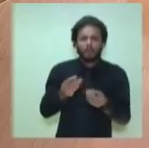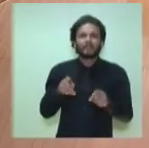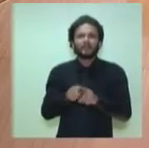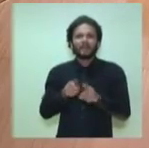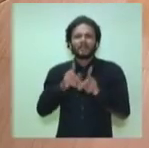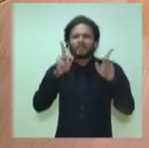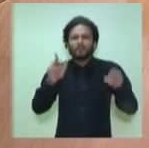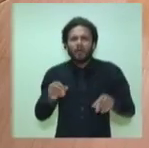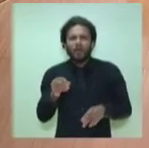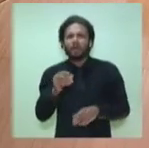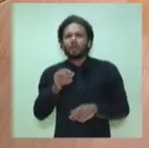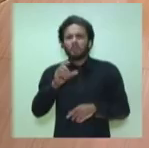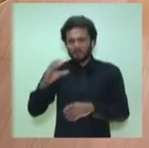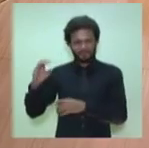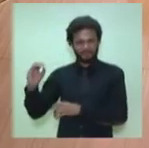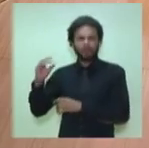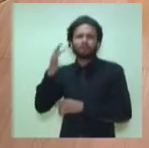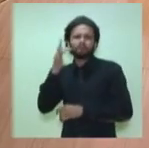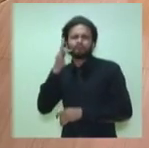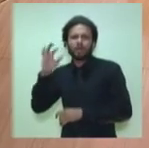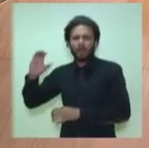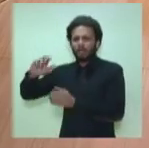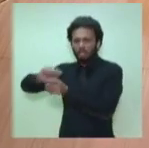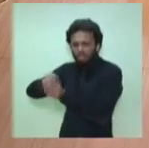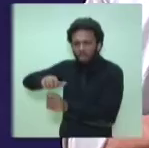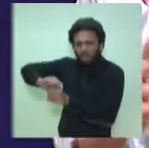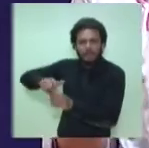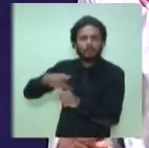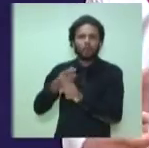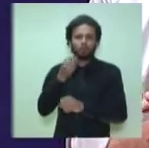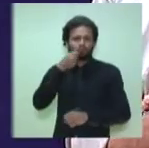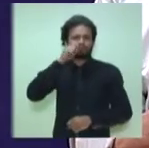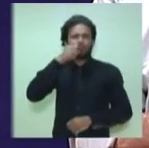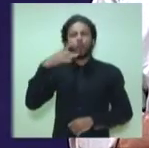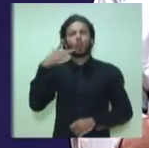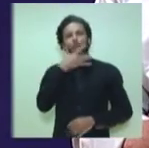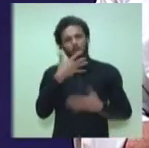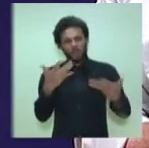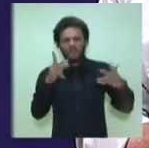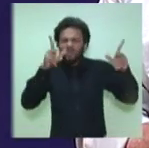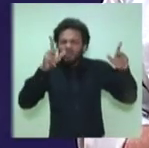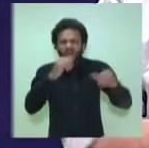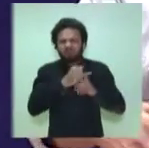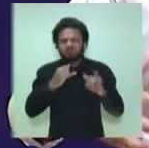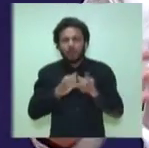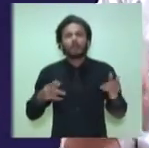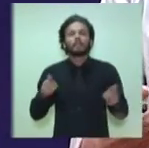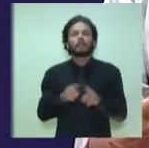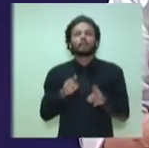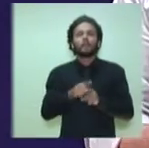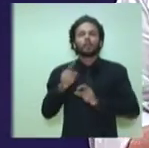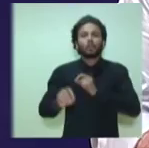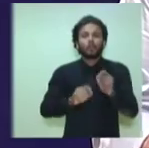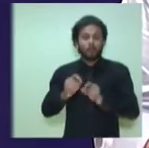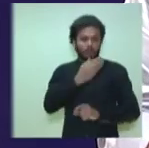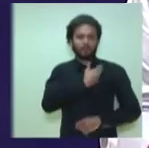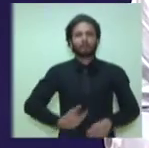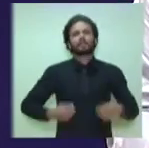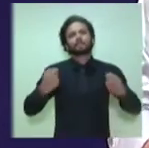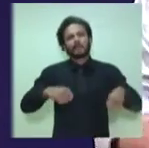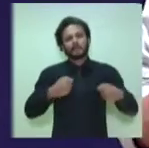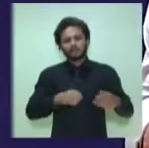Transformarmos o limão numa boa limonada. O produtor cultural precisa disso. Os governos precisam dessa